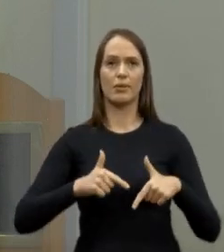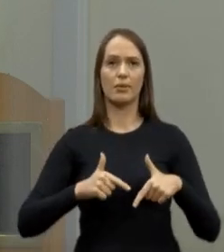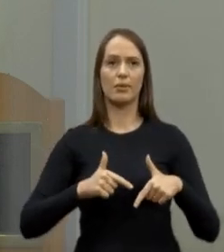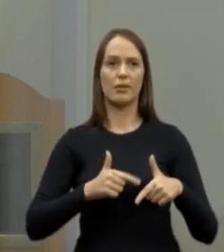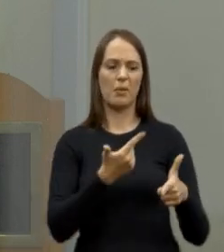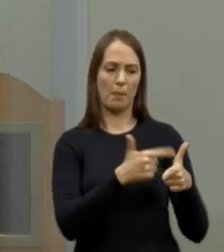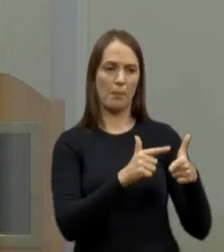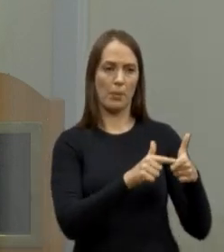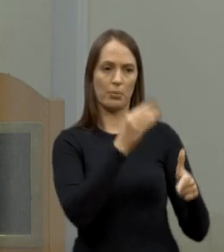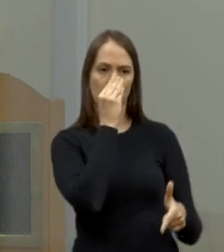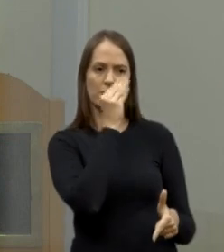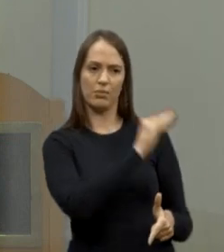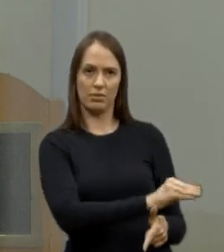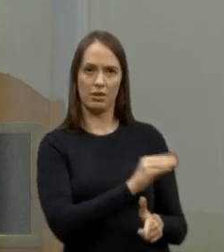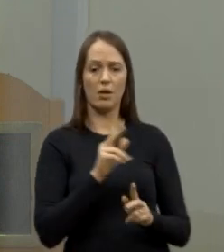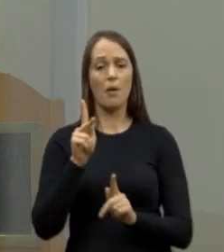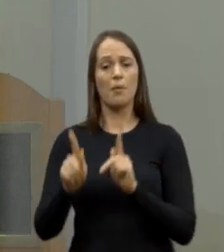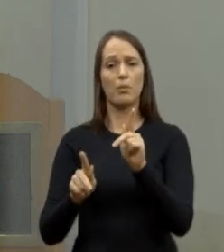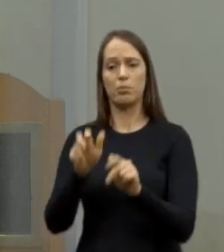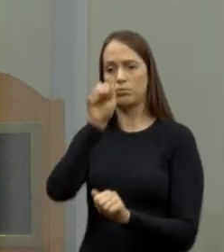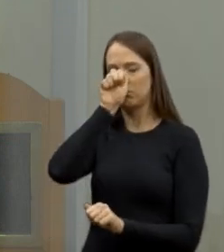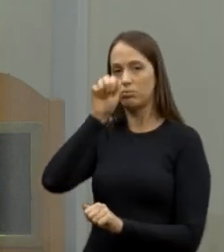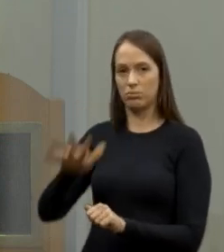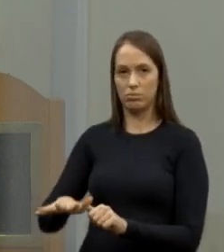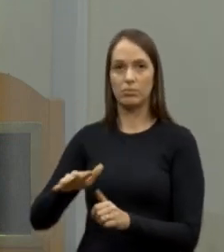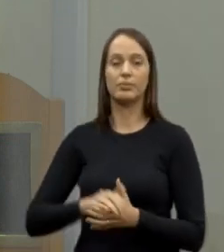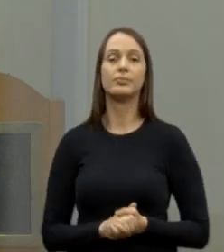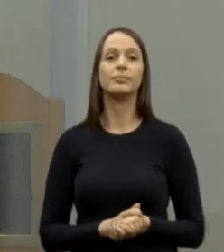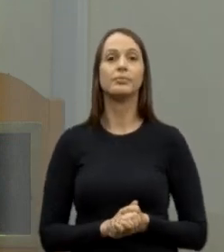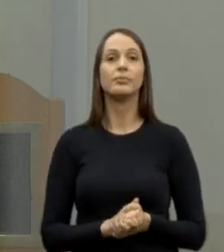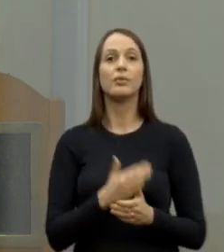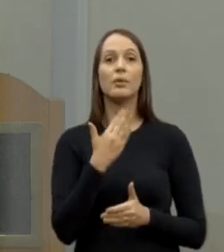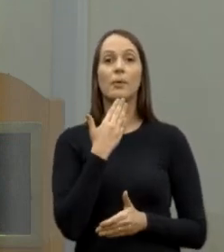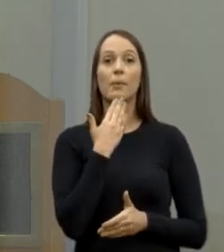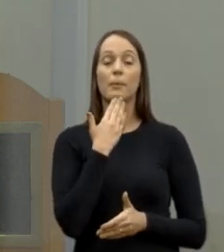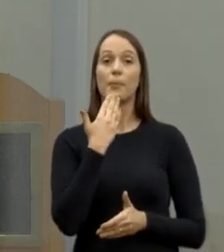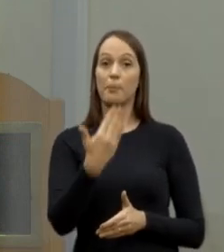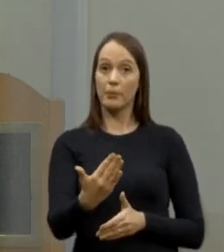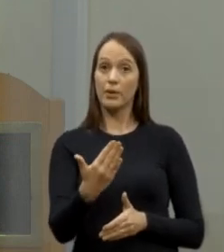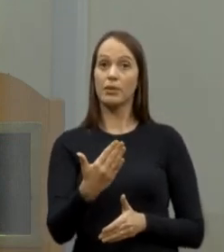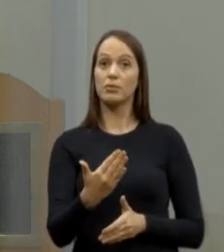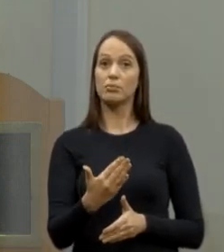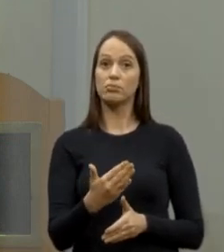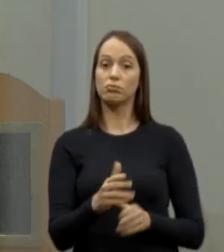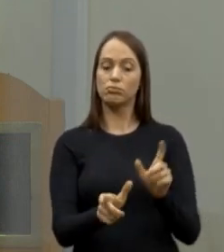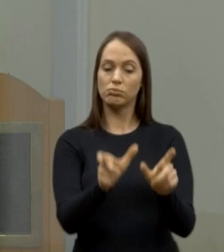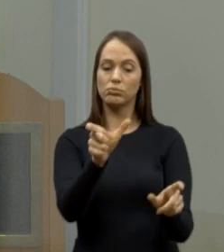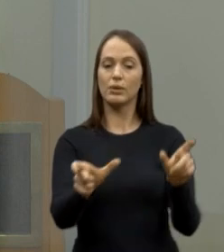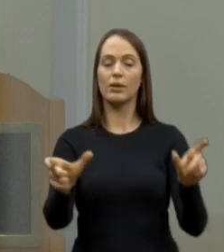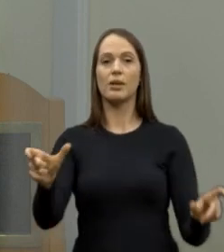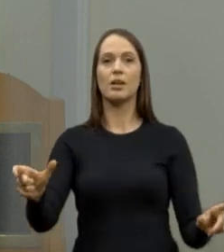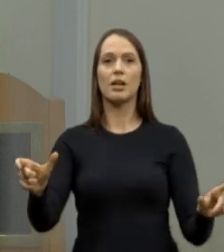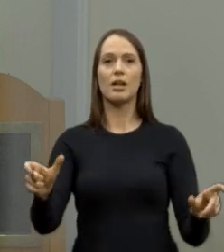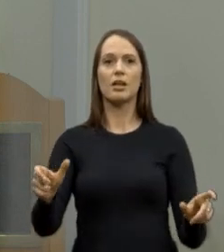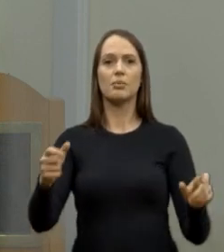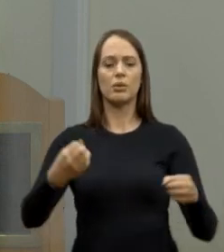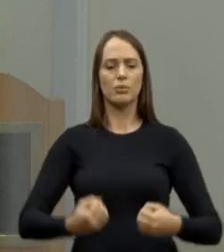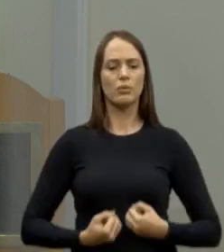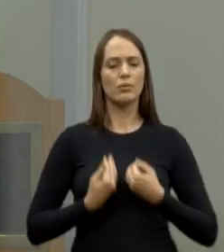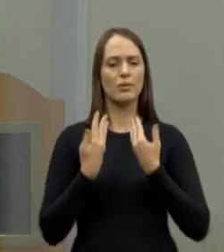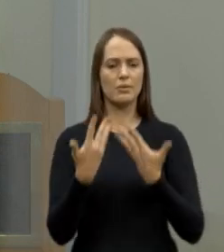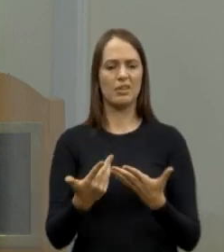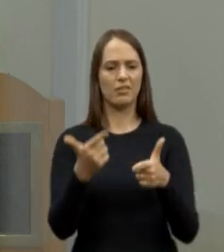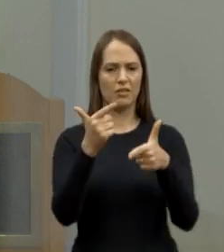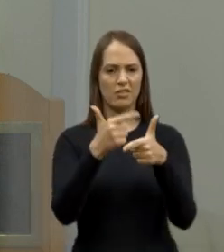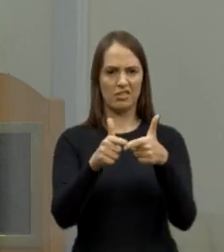é falhar com a população que nos elegeu. Faço um apelo aqui aos cidadãos, não se calem diante dessas manobras. Vou